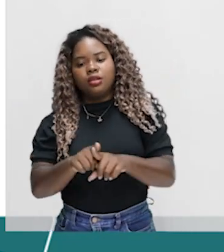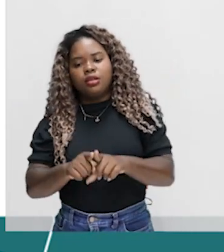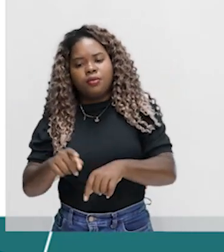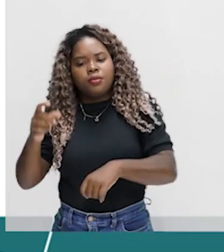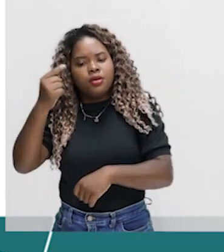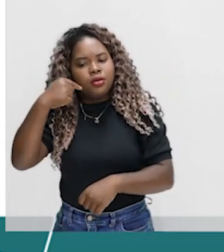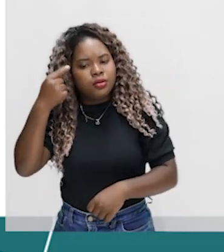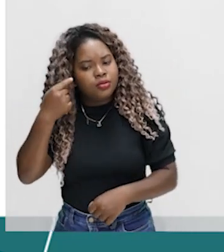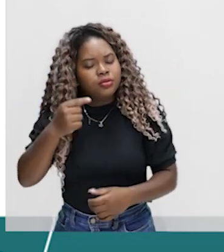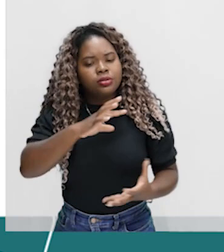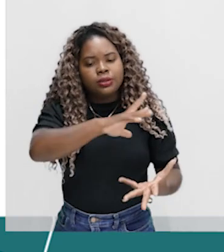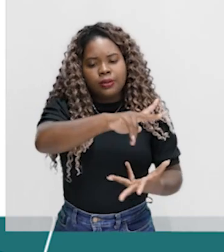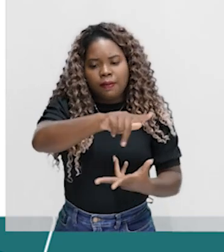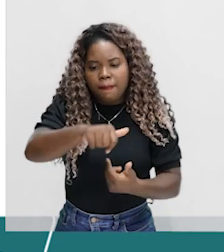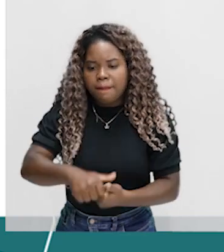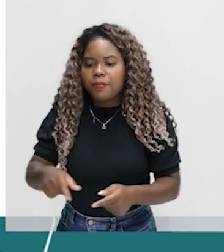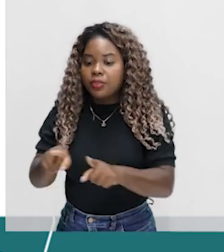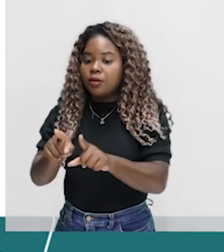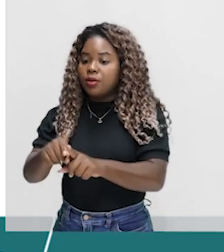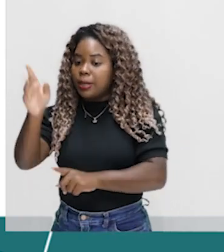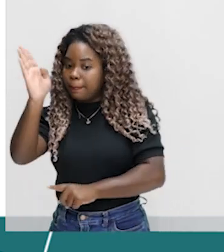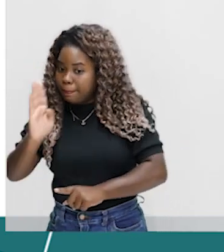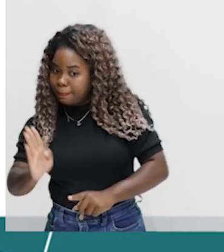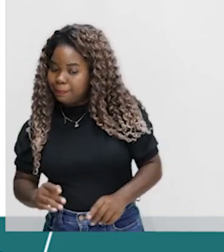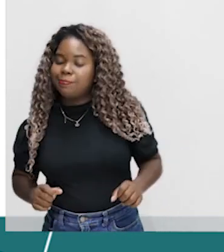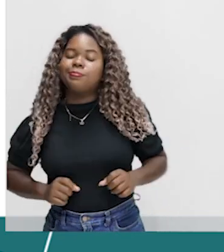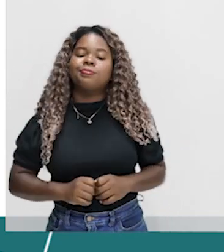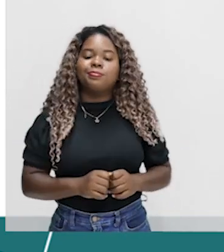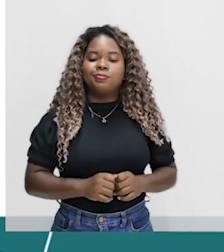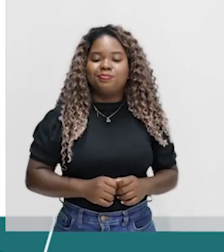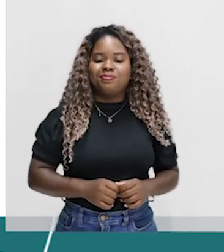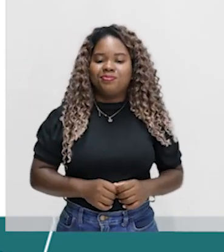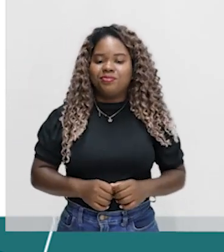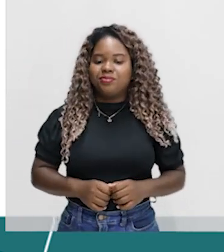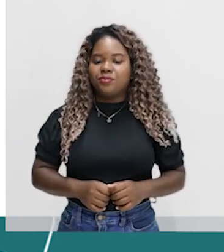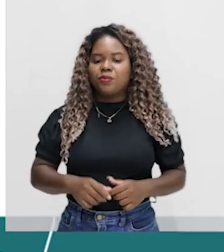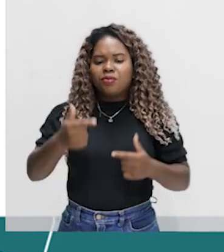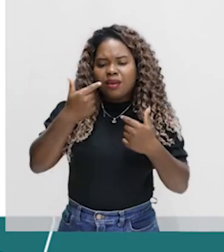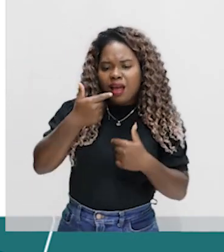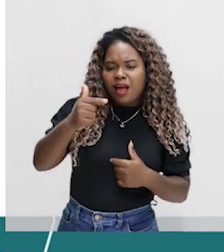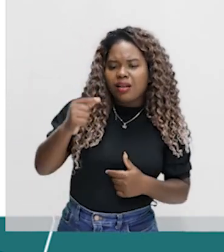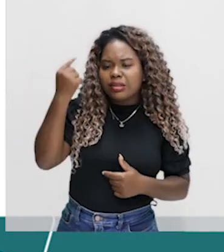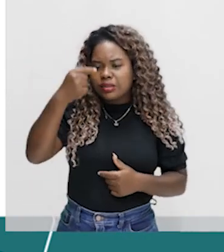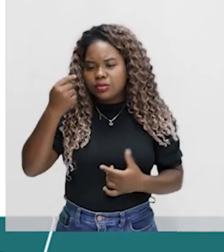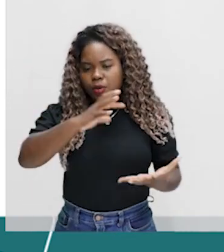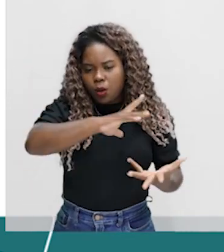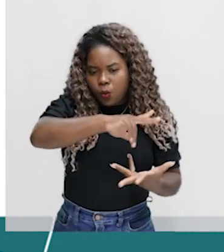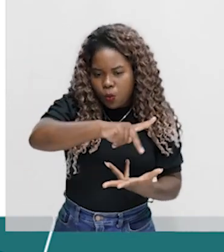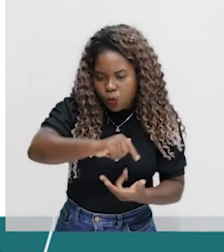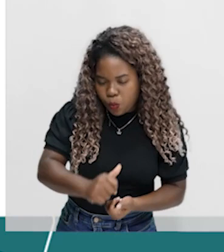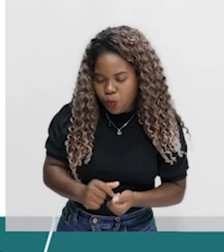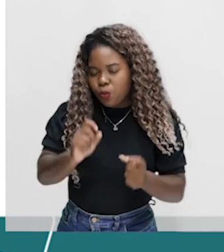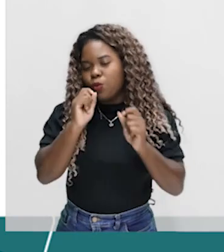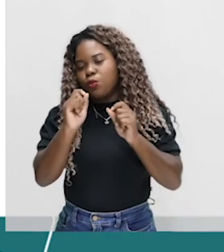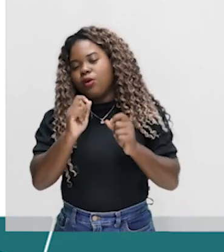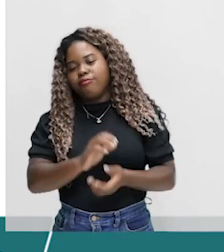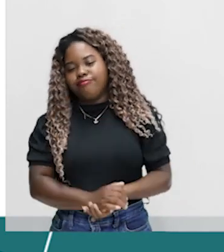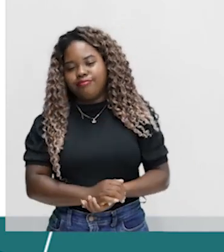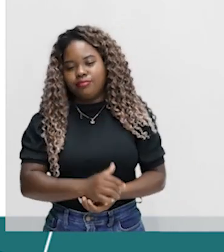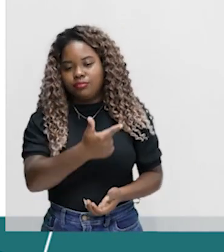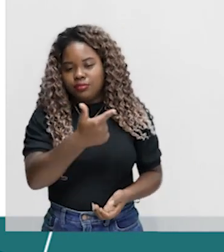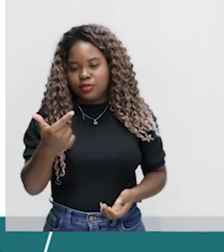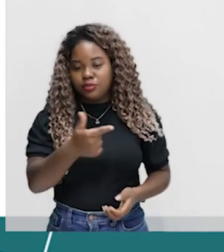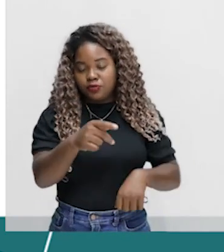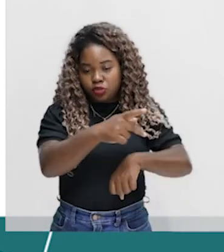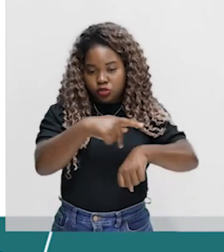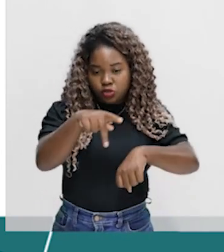o espanhol no Brasil, tá? Então, a língua espanhola no mundo são